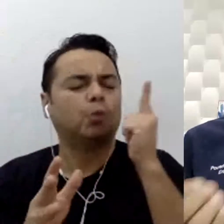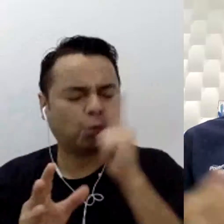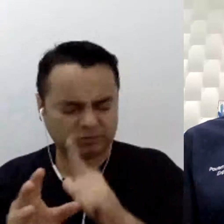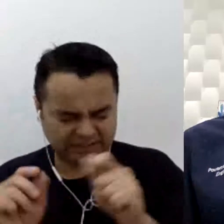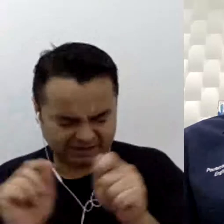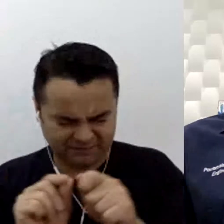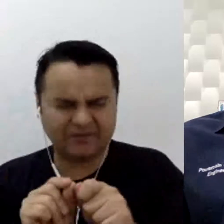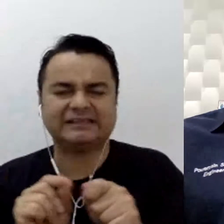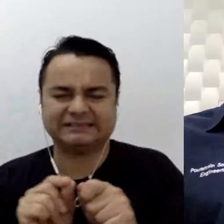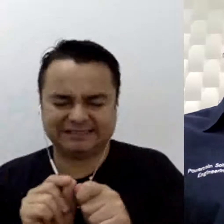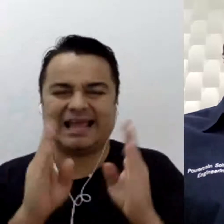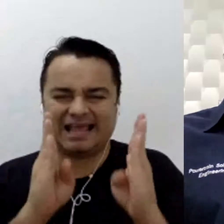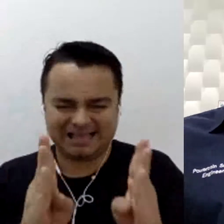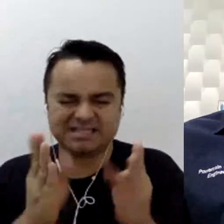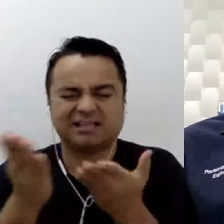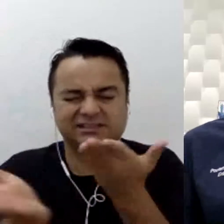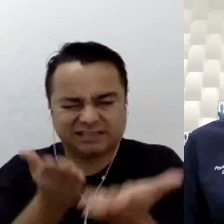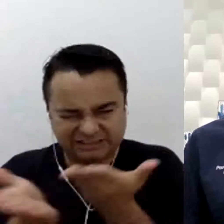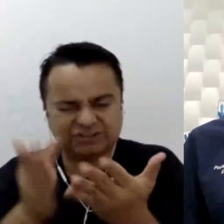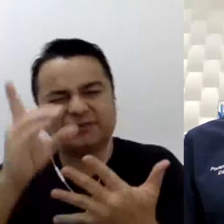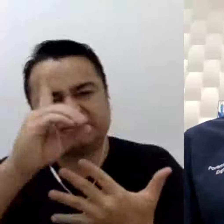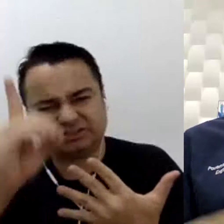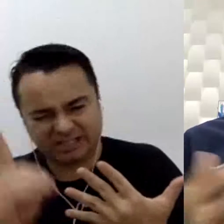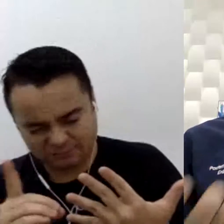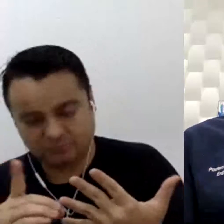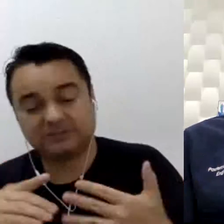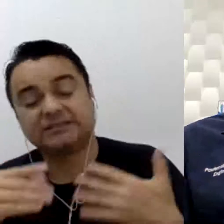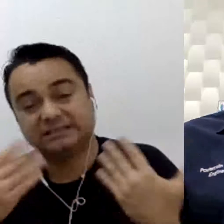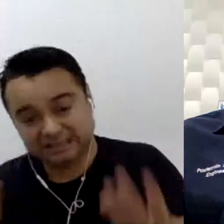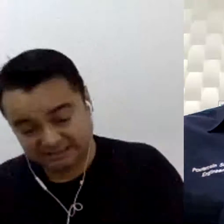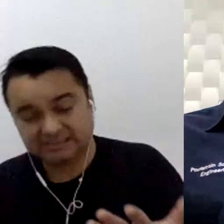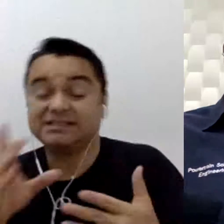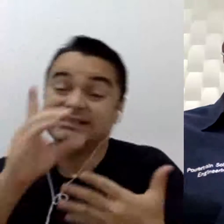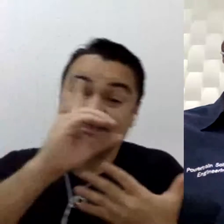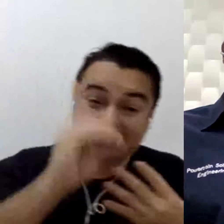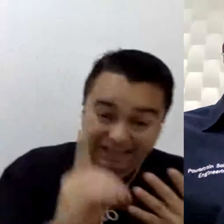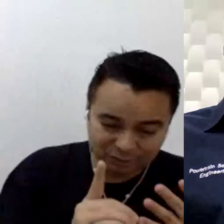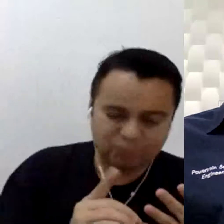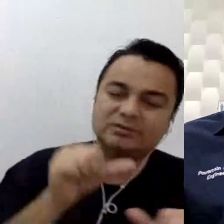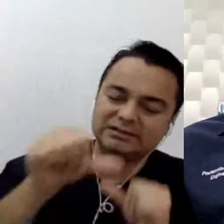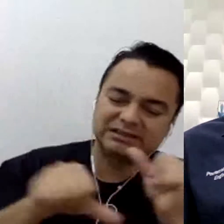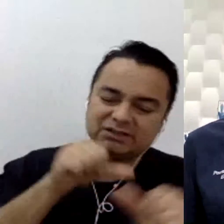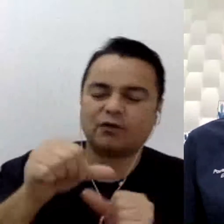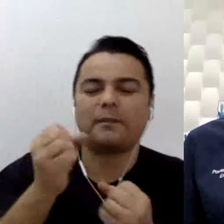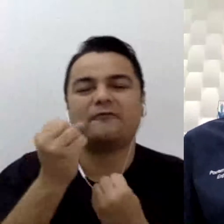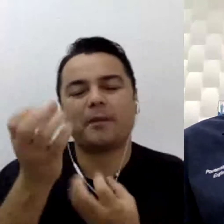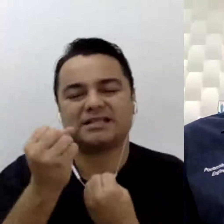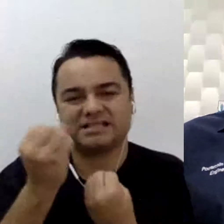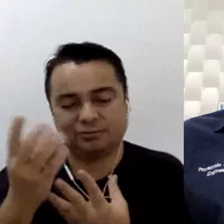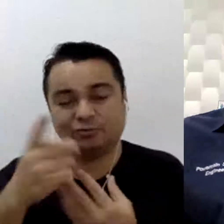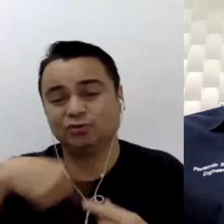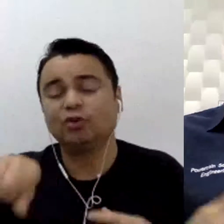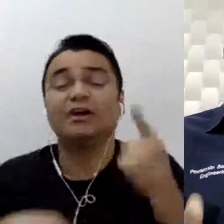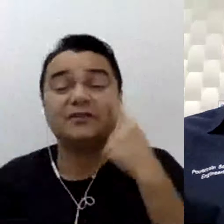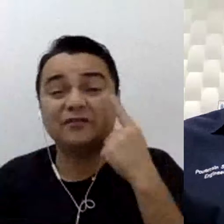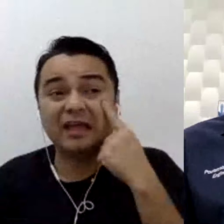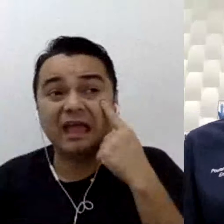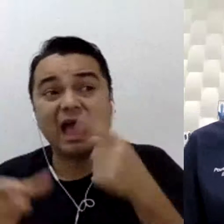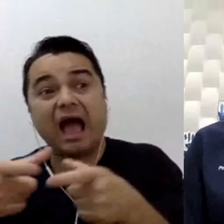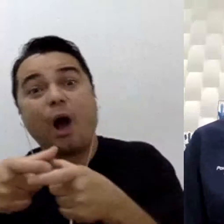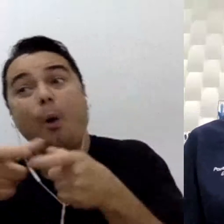fazer essa tratativa de dados e aí, em cima desses dados, a gente transforma em informações. E a gente vai ver se está